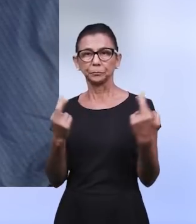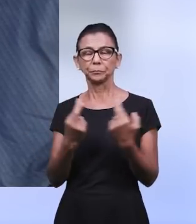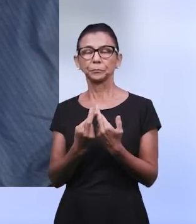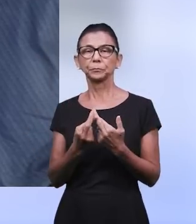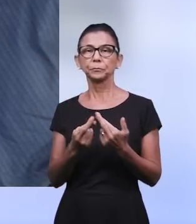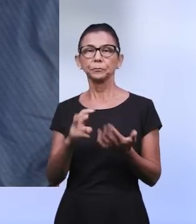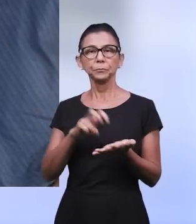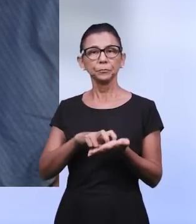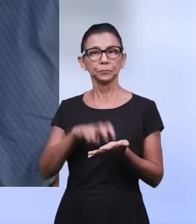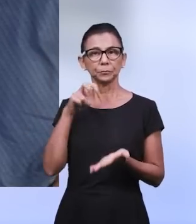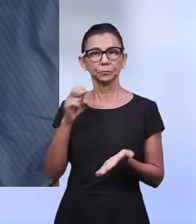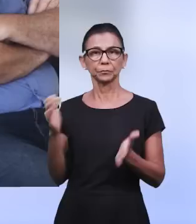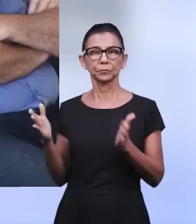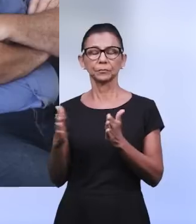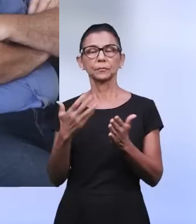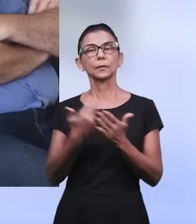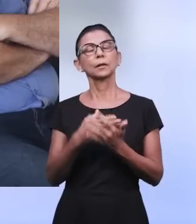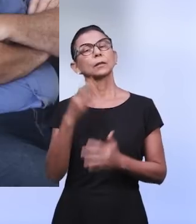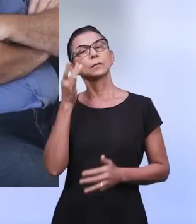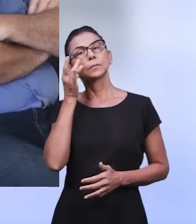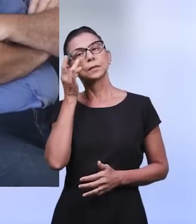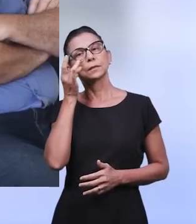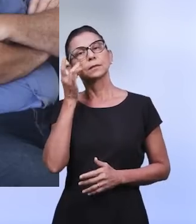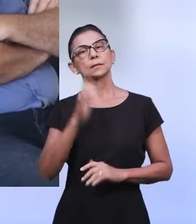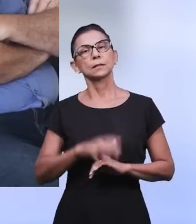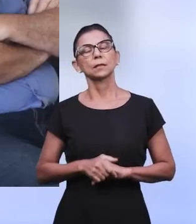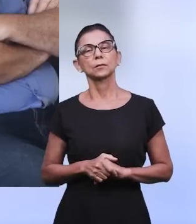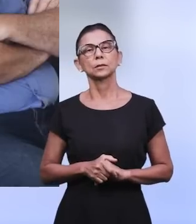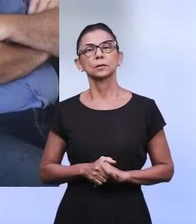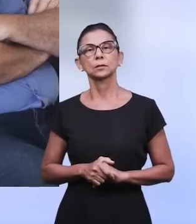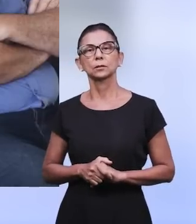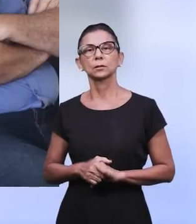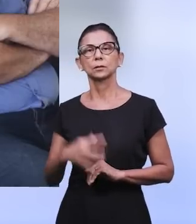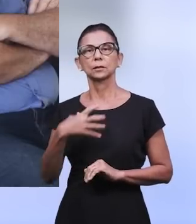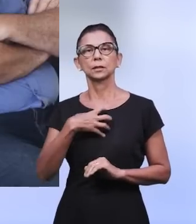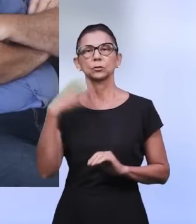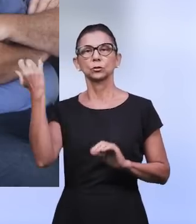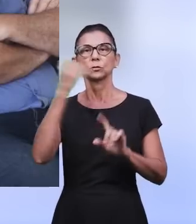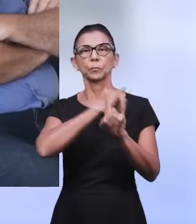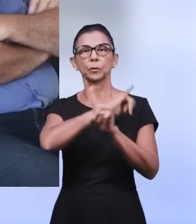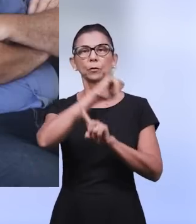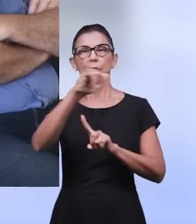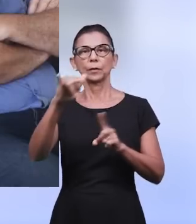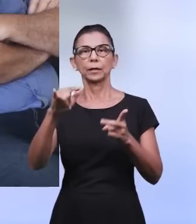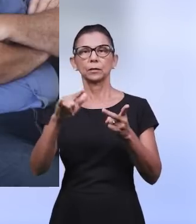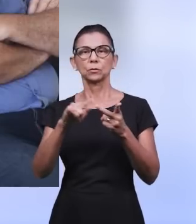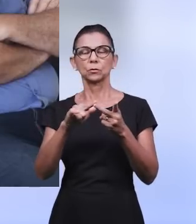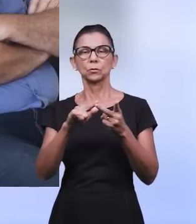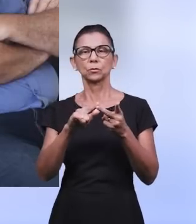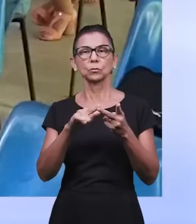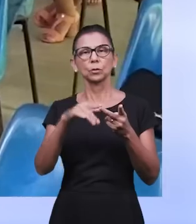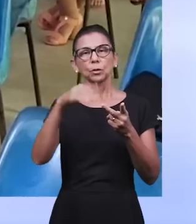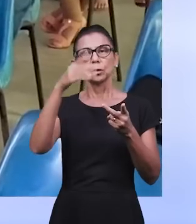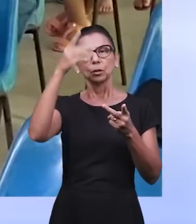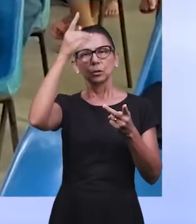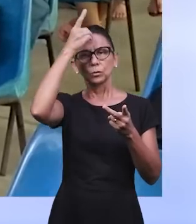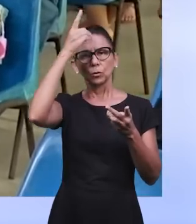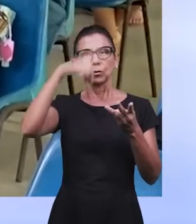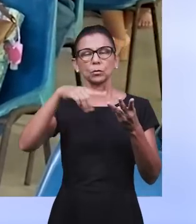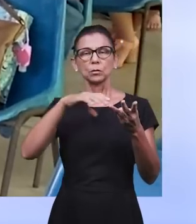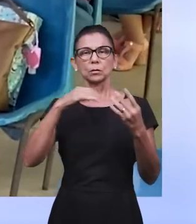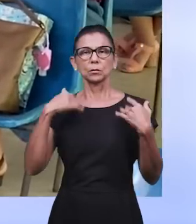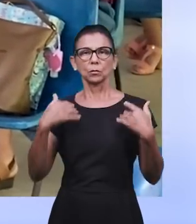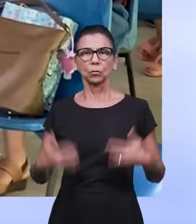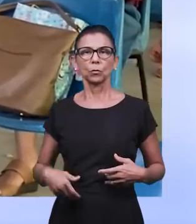os pastores do estado transmitiram aulas presenciais sobre o aspecto profético da Bíblia, corpo de Cristo, dons